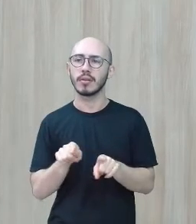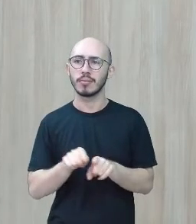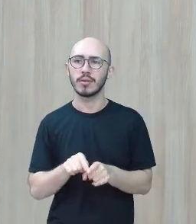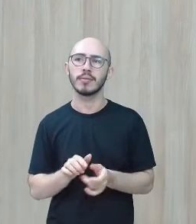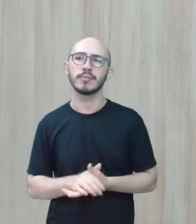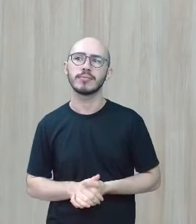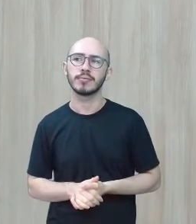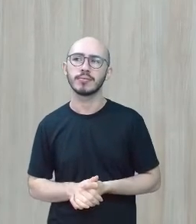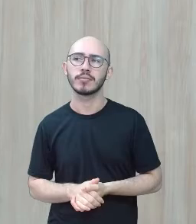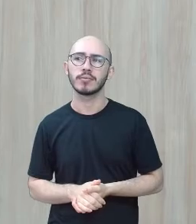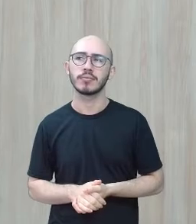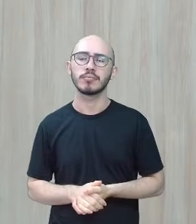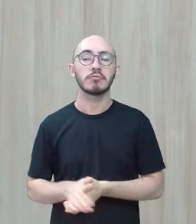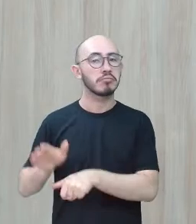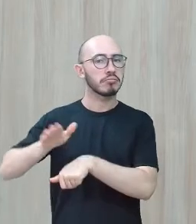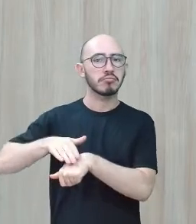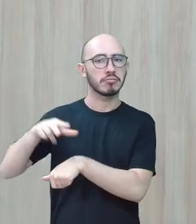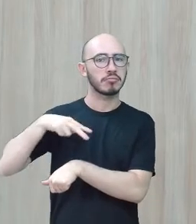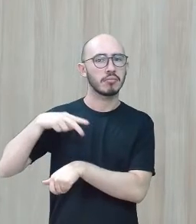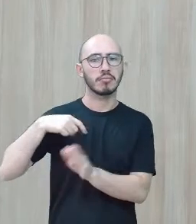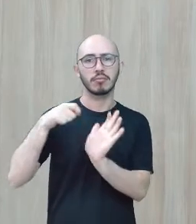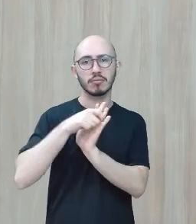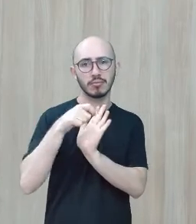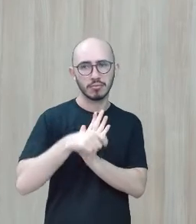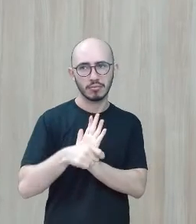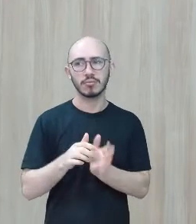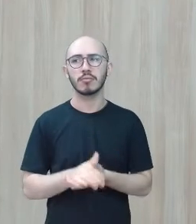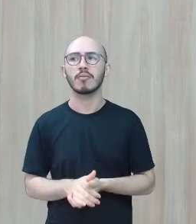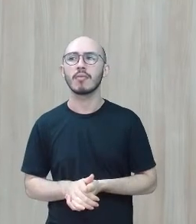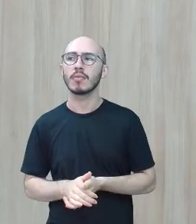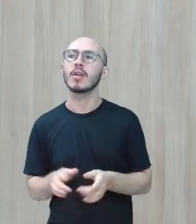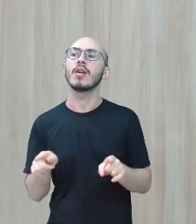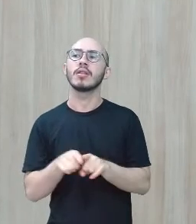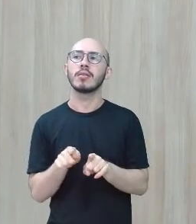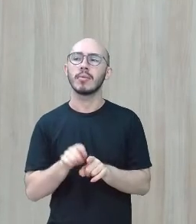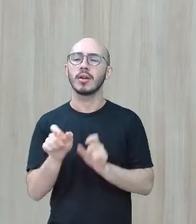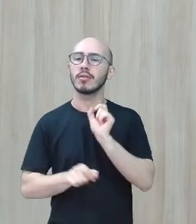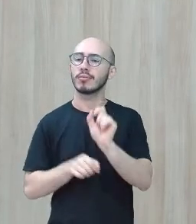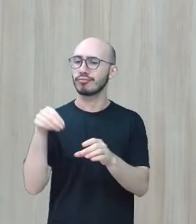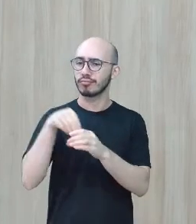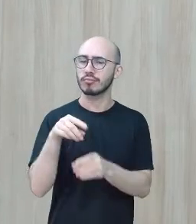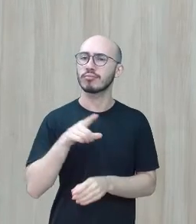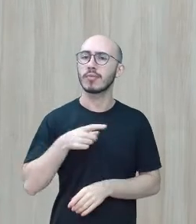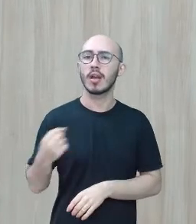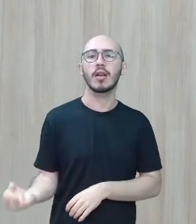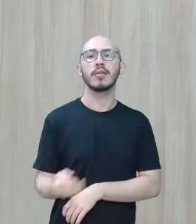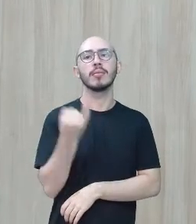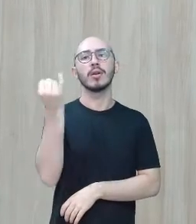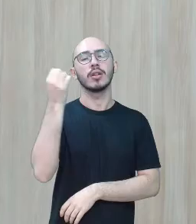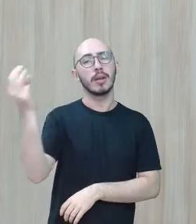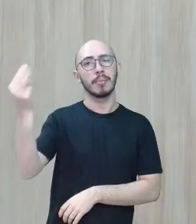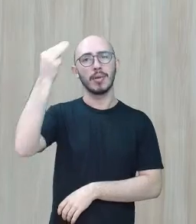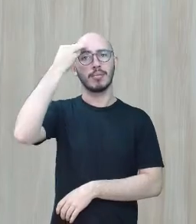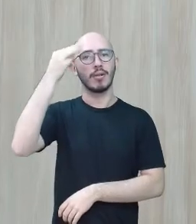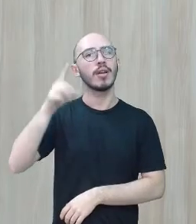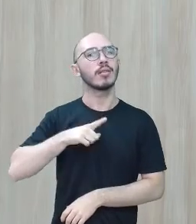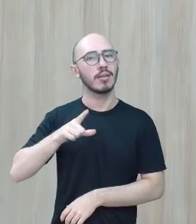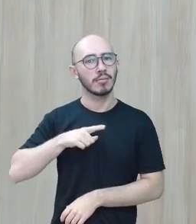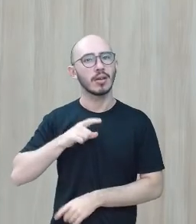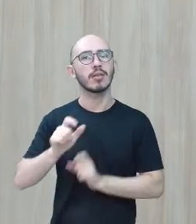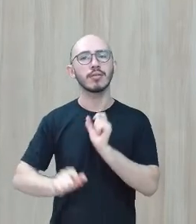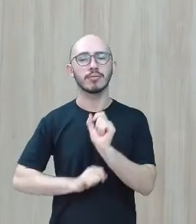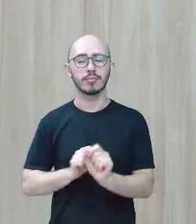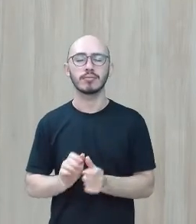Perdão, já que você escreve o seu próprio diário. E os diários também são fontes importantes para livros de memória, para biografias e